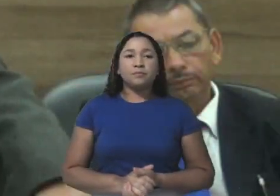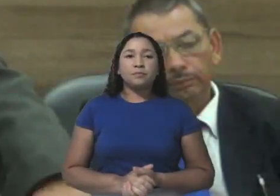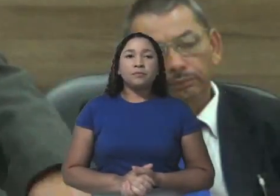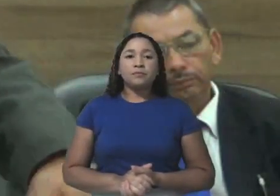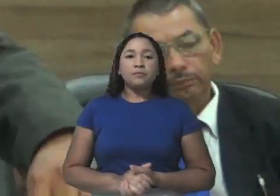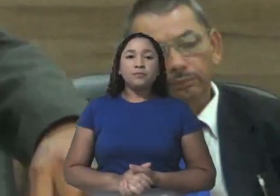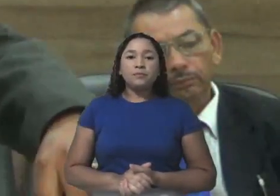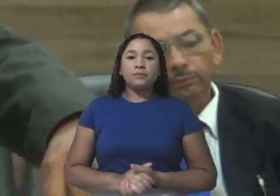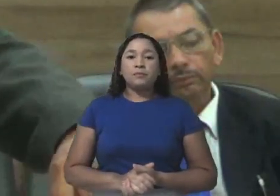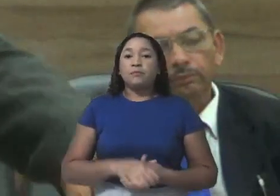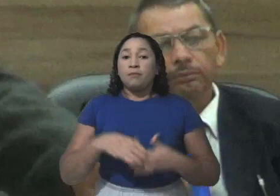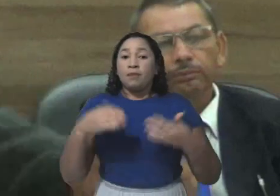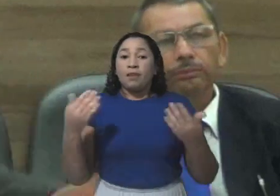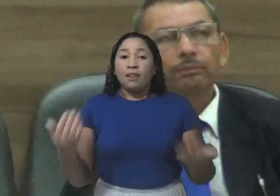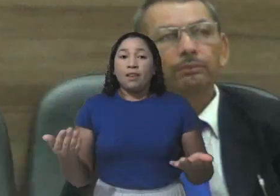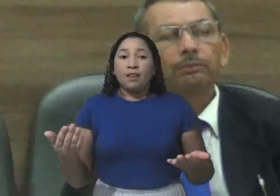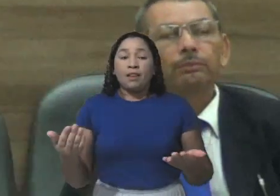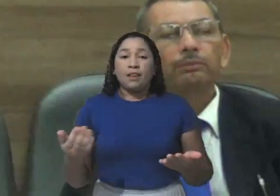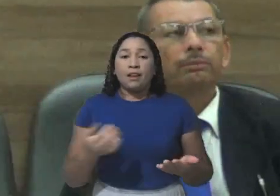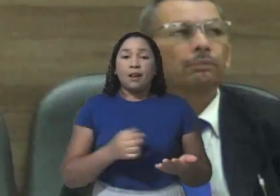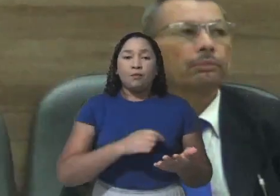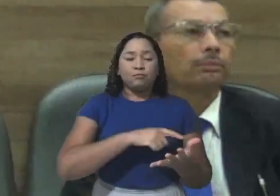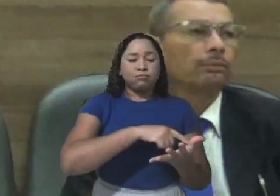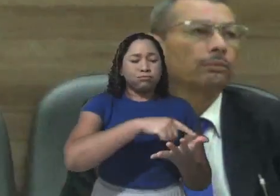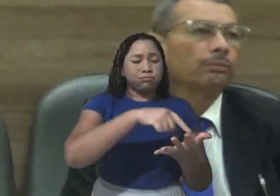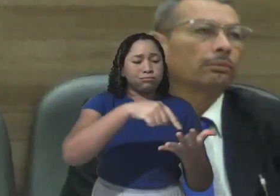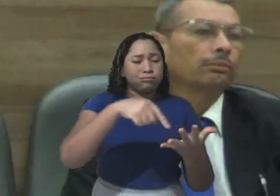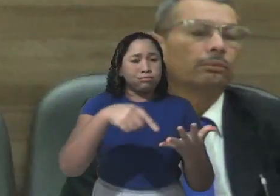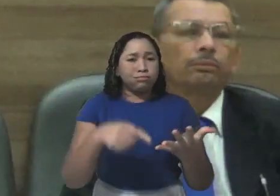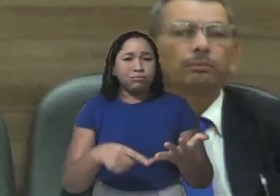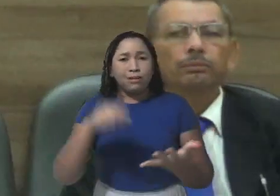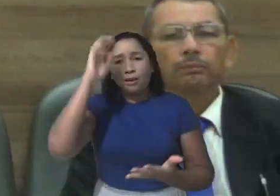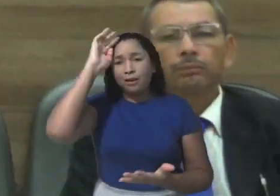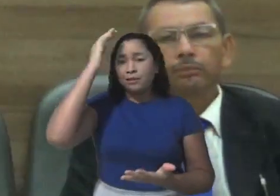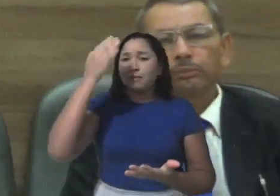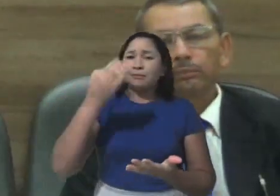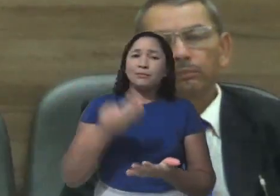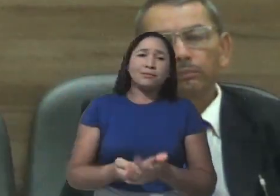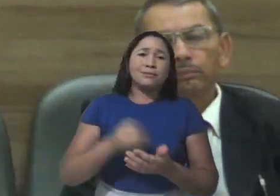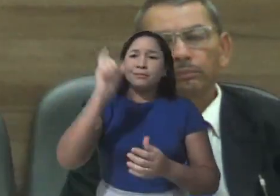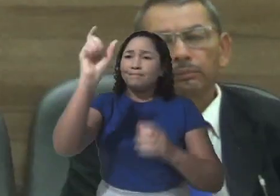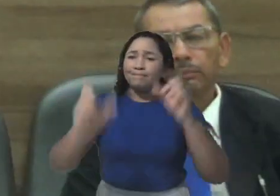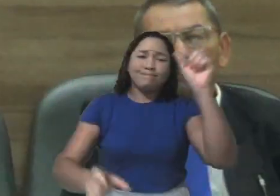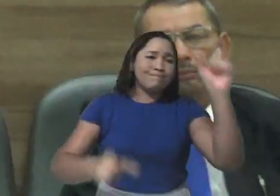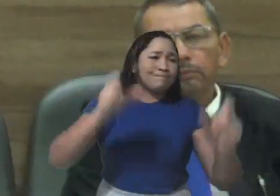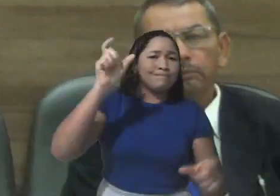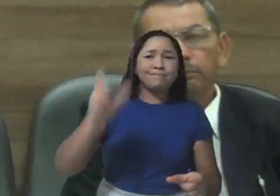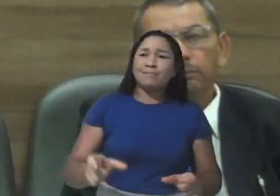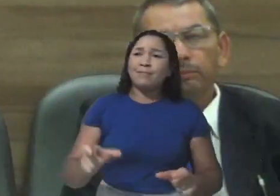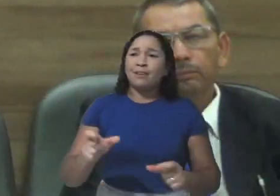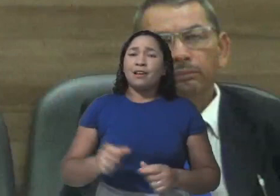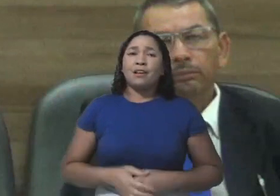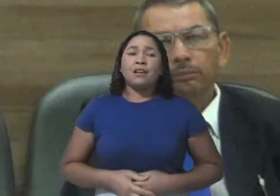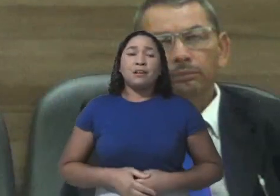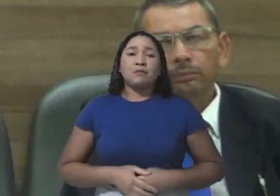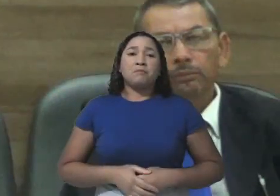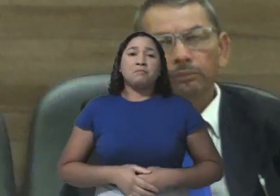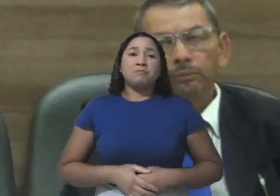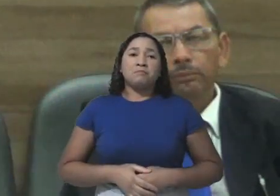vários credos se sucederam ao longo da história da igreja. Credo de Jerusalém,